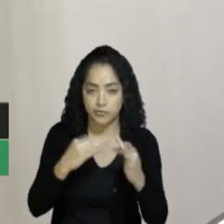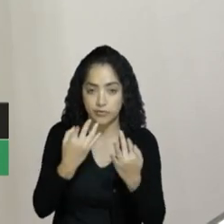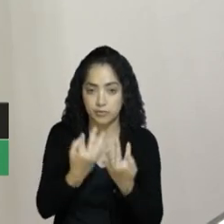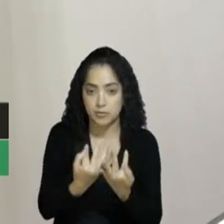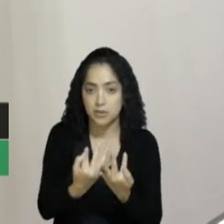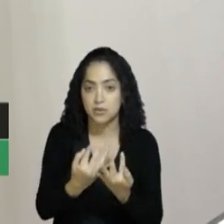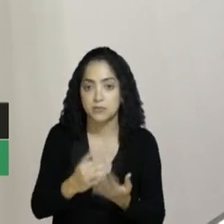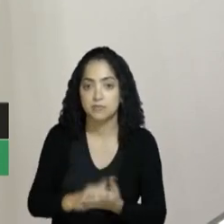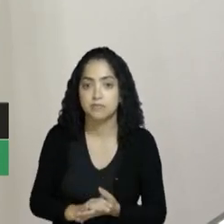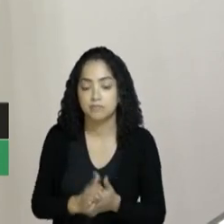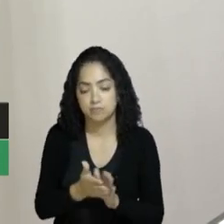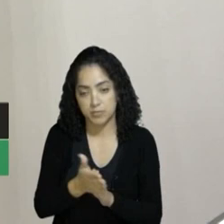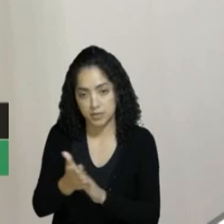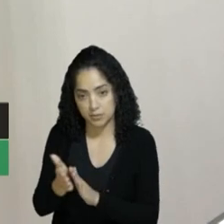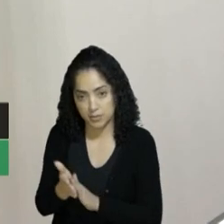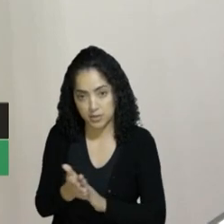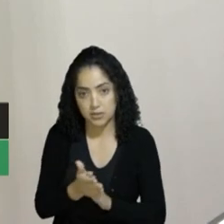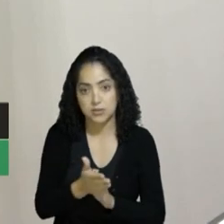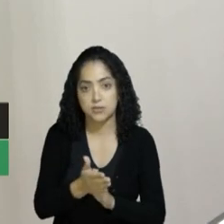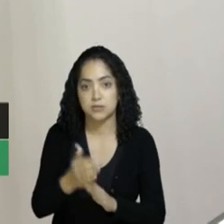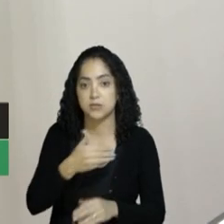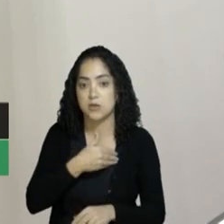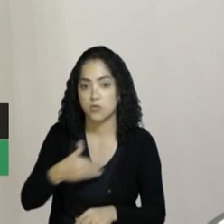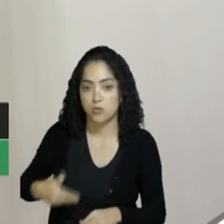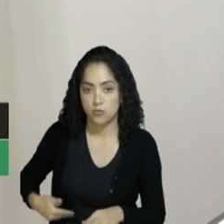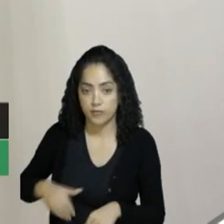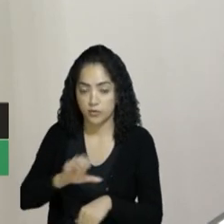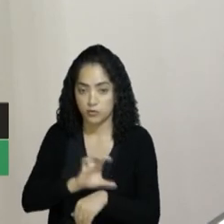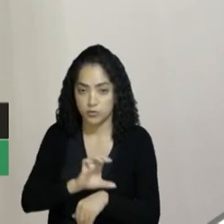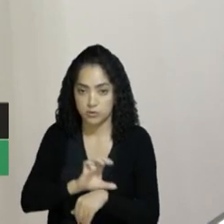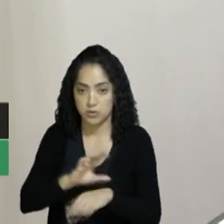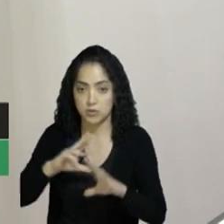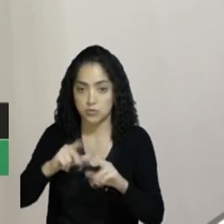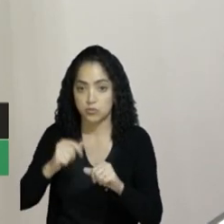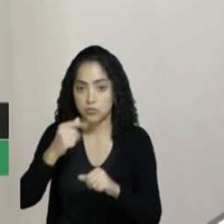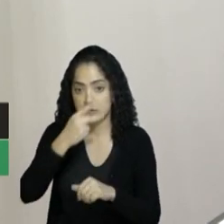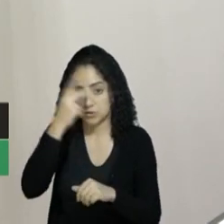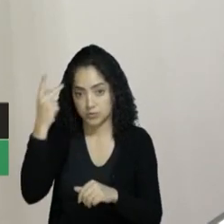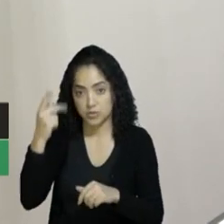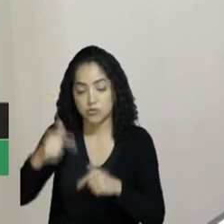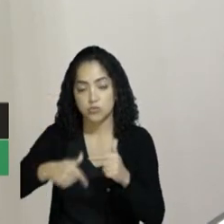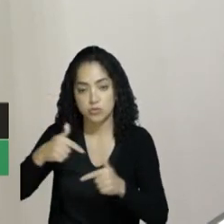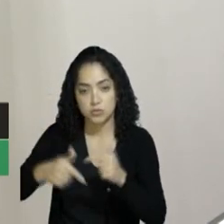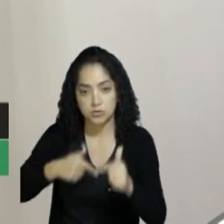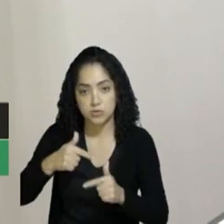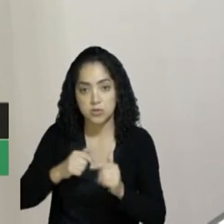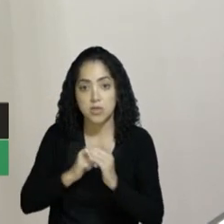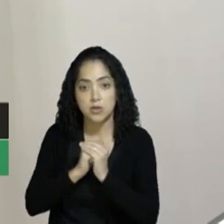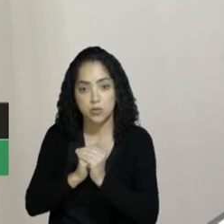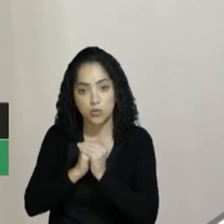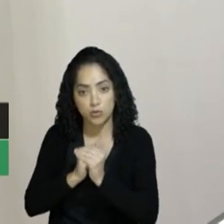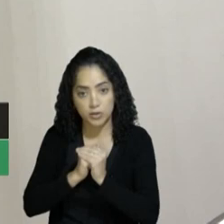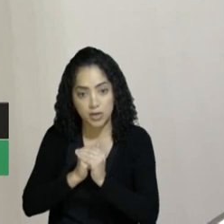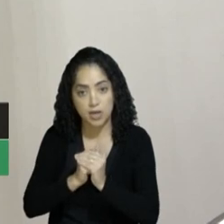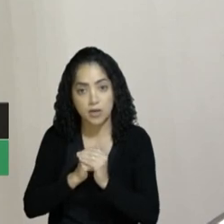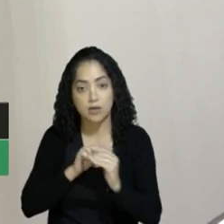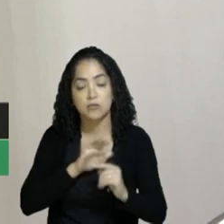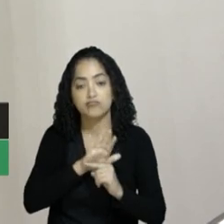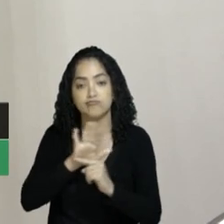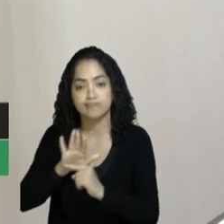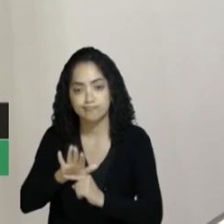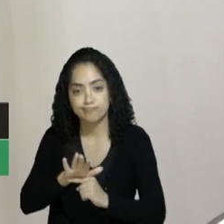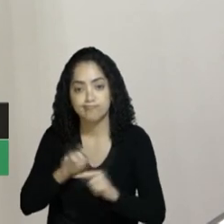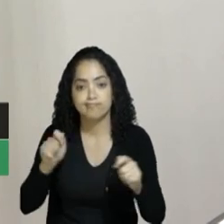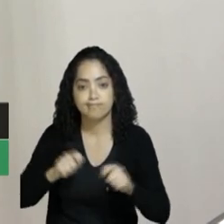muito grande. Parabéns à Polícia Civil, ao Governo do Estado e a todas as pessoas que oraram e que torceram para que desse tudo